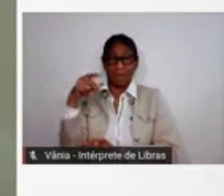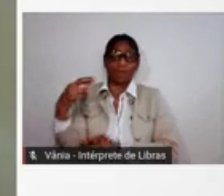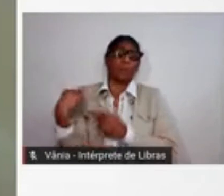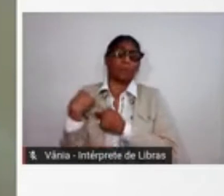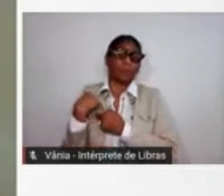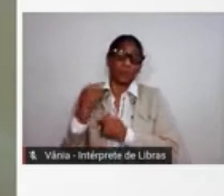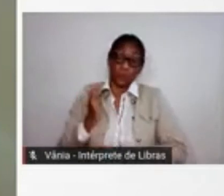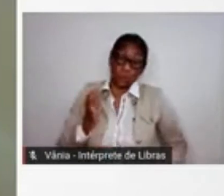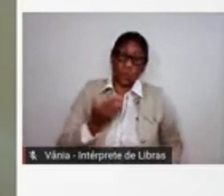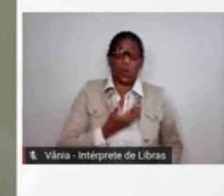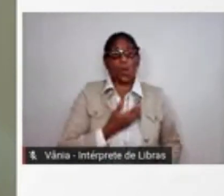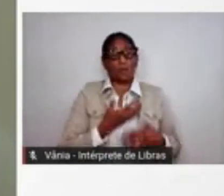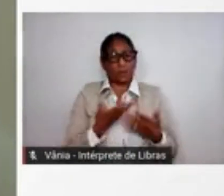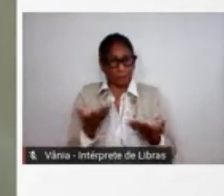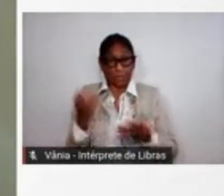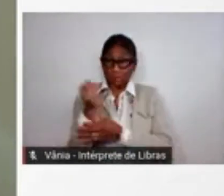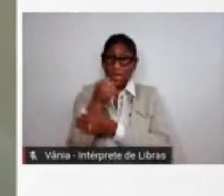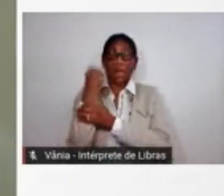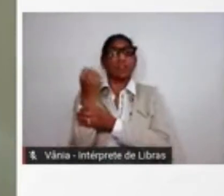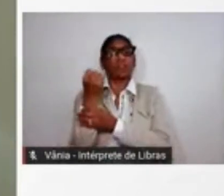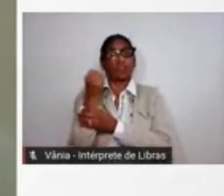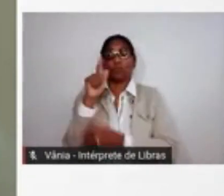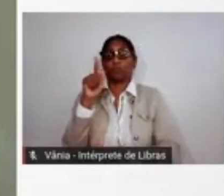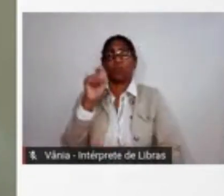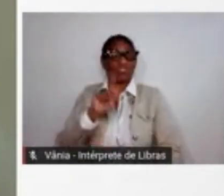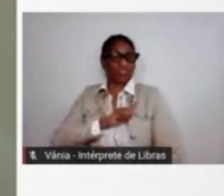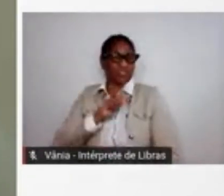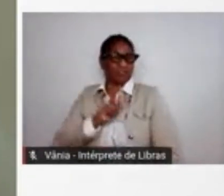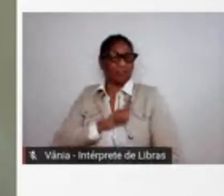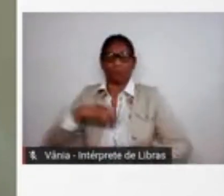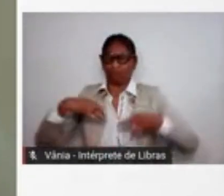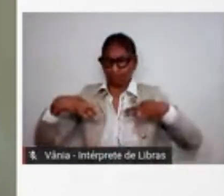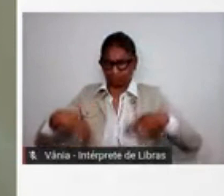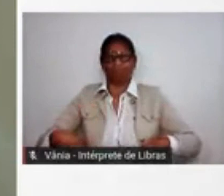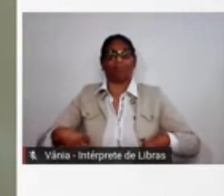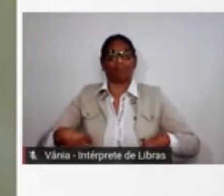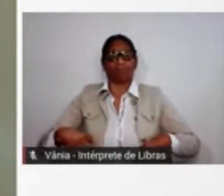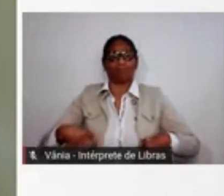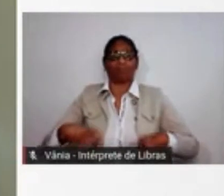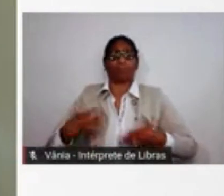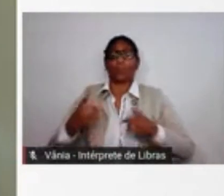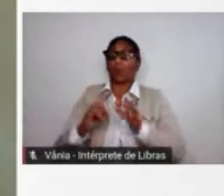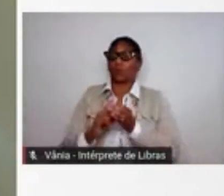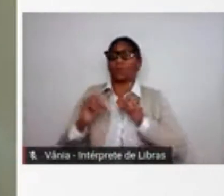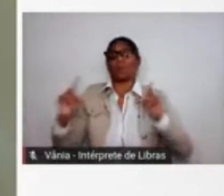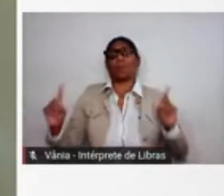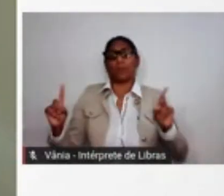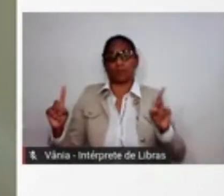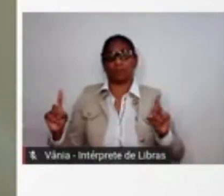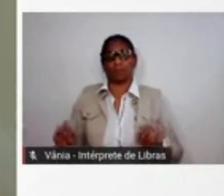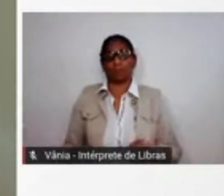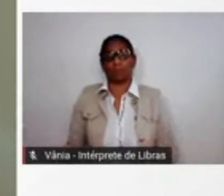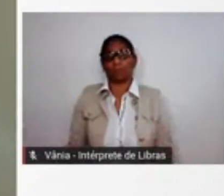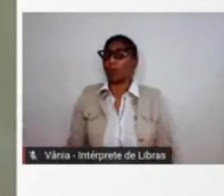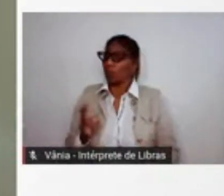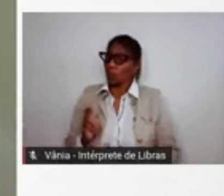também assegurar que haja uma gestão adequada, coerente em relação ao distanciamento, e vamos